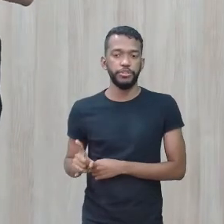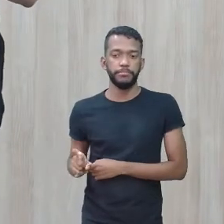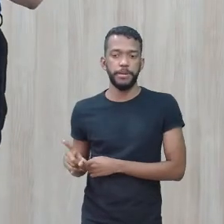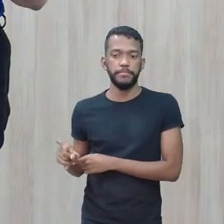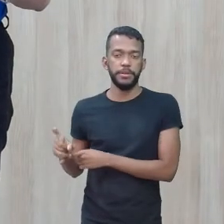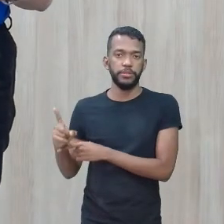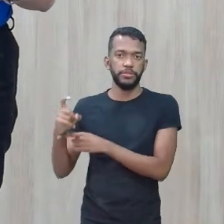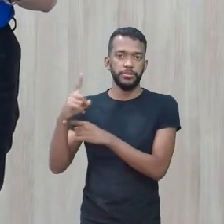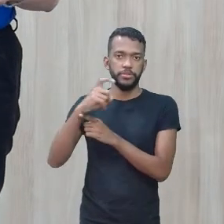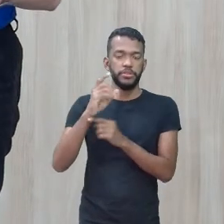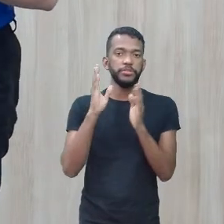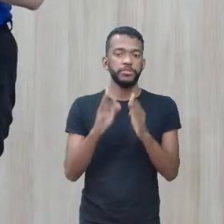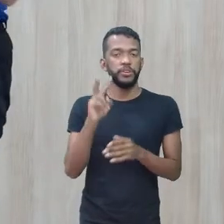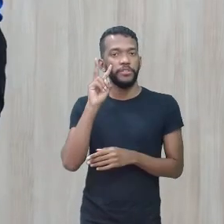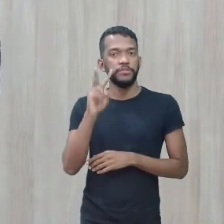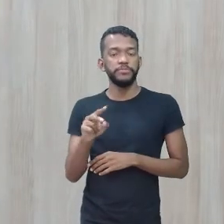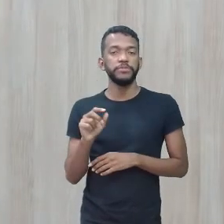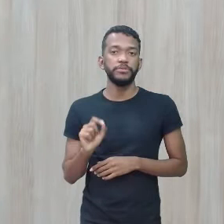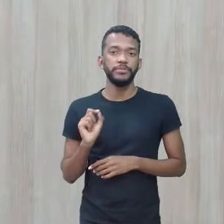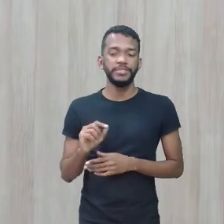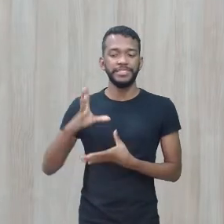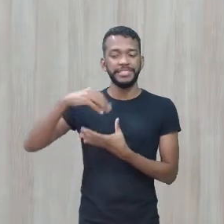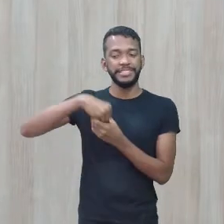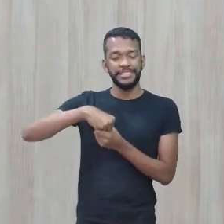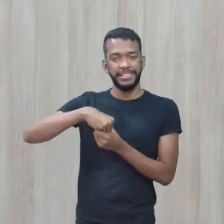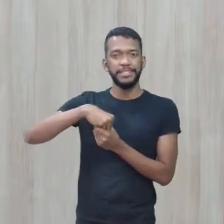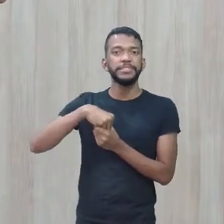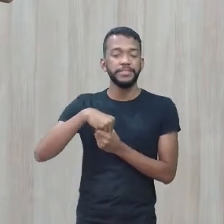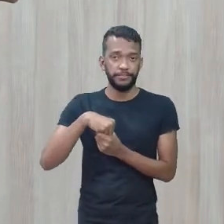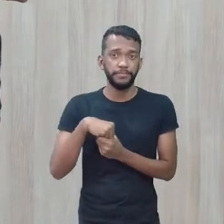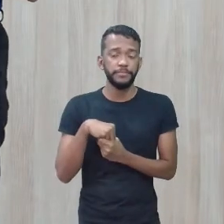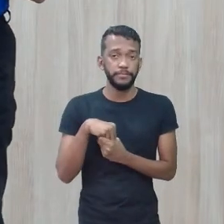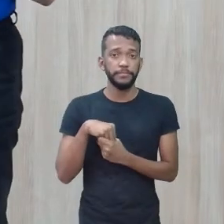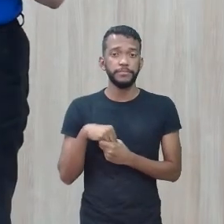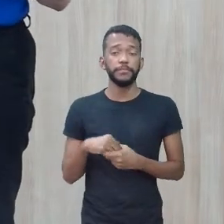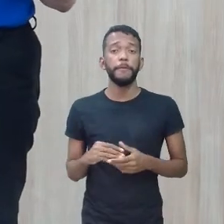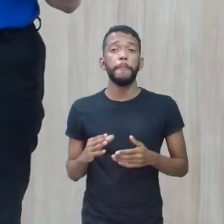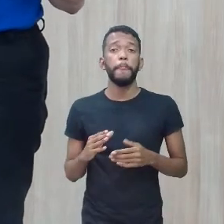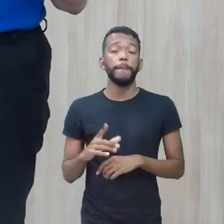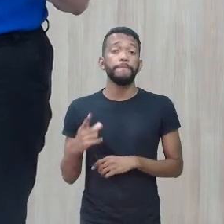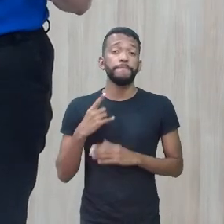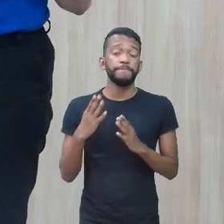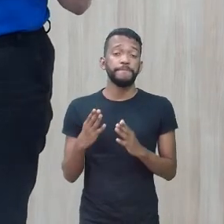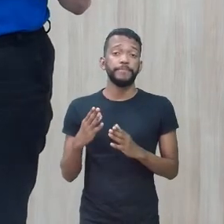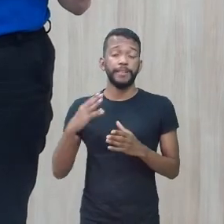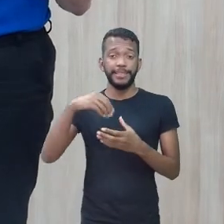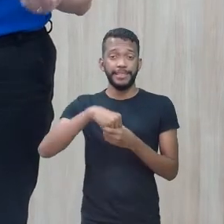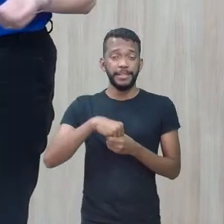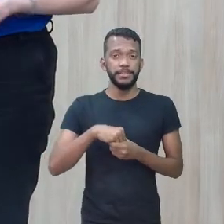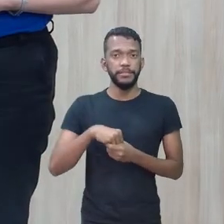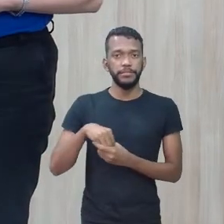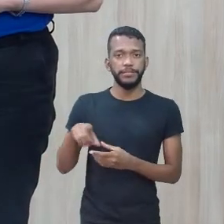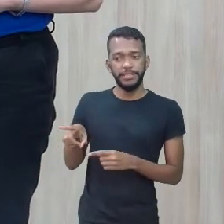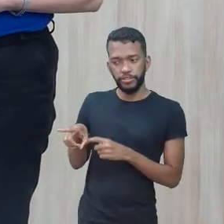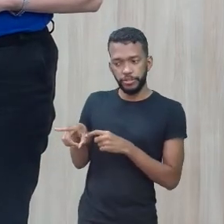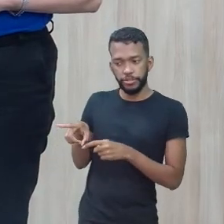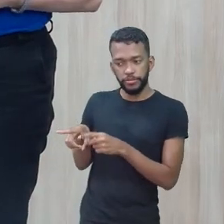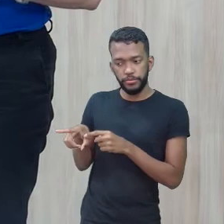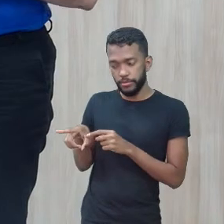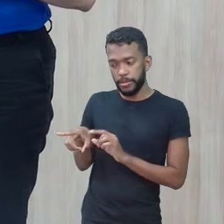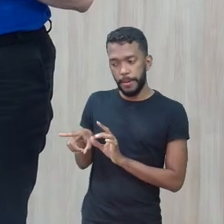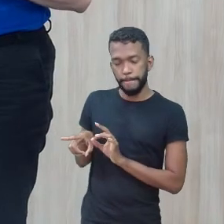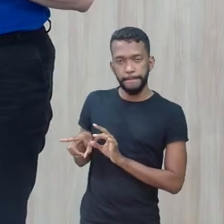produzido nos testículos e o grande objetivo é que ele possa depositá-lo no interior do corpo da